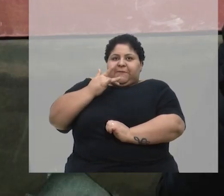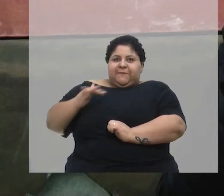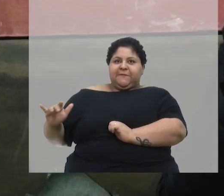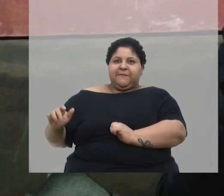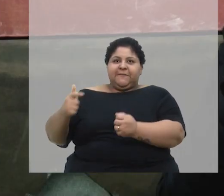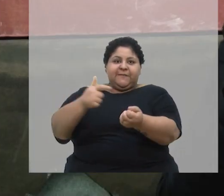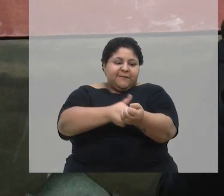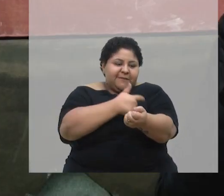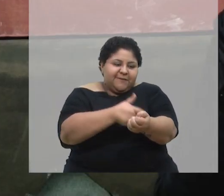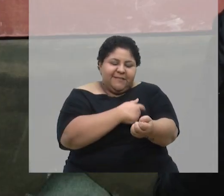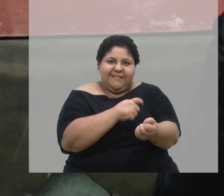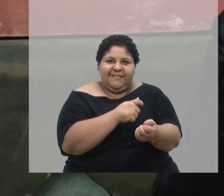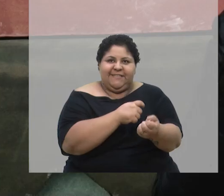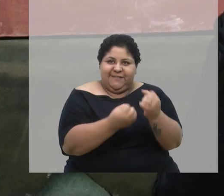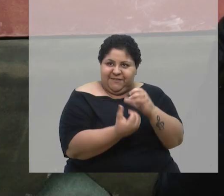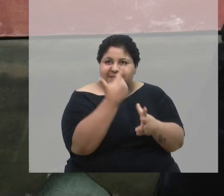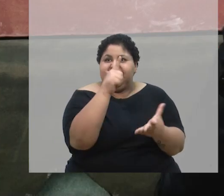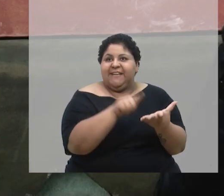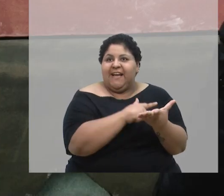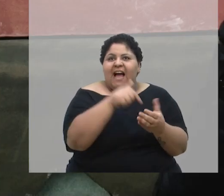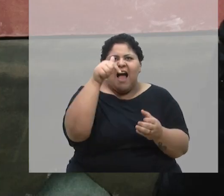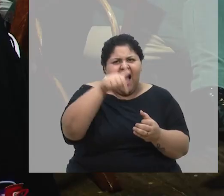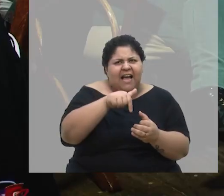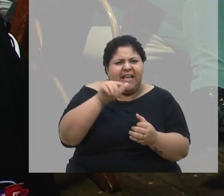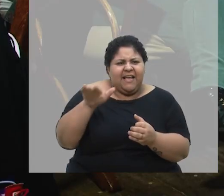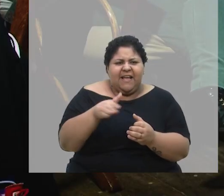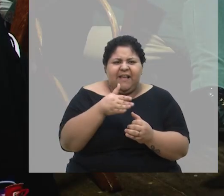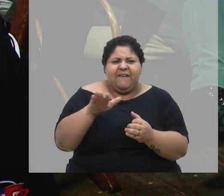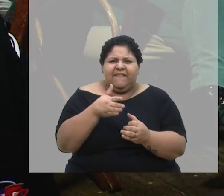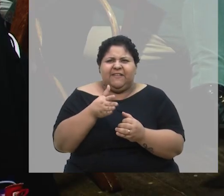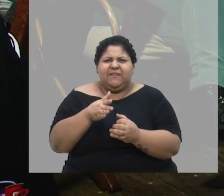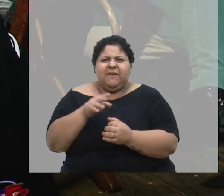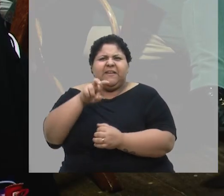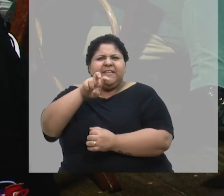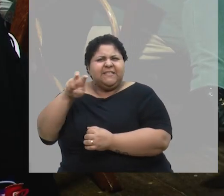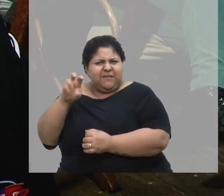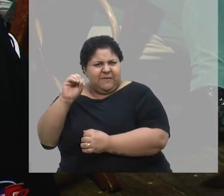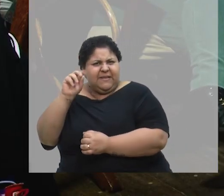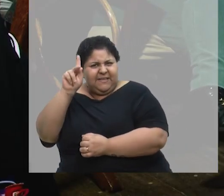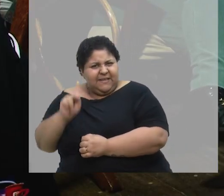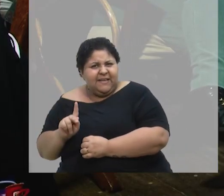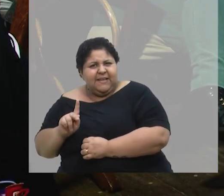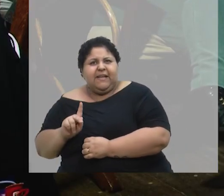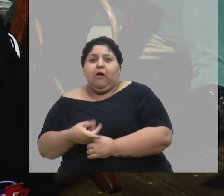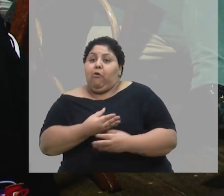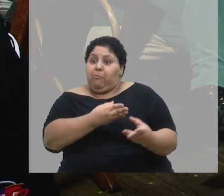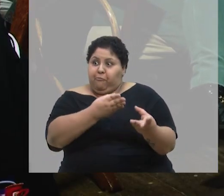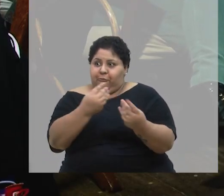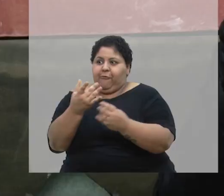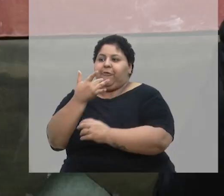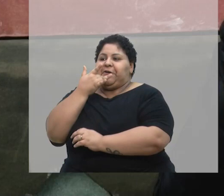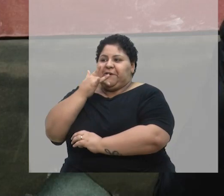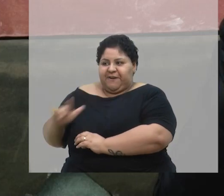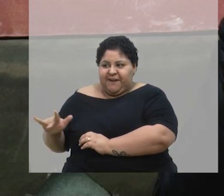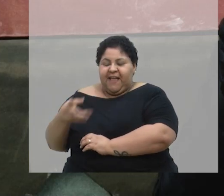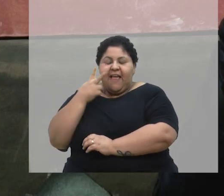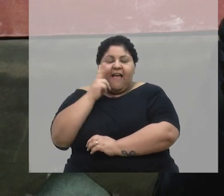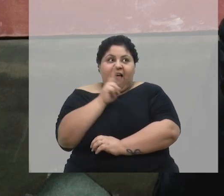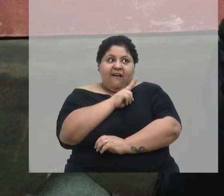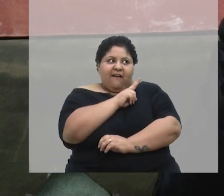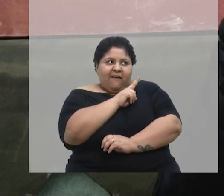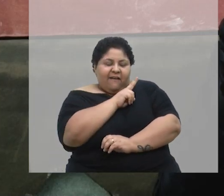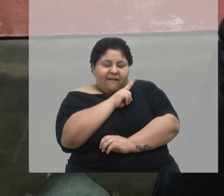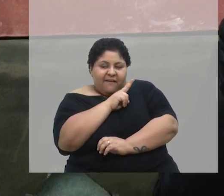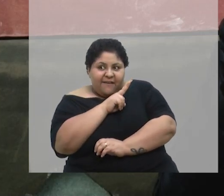de criança, assim, ansiosa para conhecer o escritor. Aqui cabem 350 pessoas, mais ou menos, né, então é bastante. É bastante criança, e